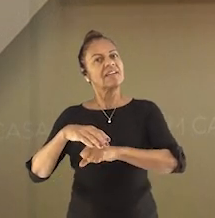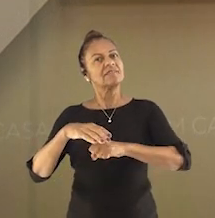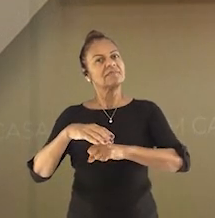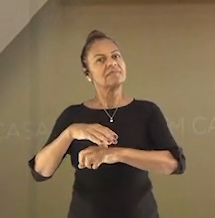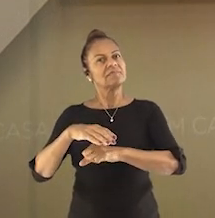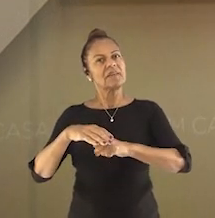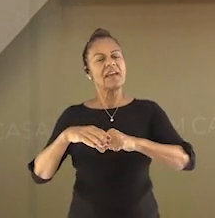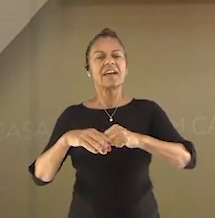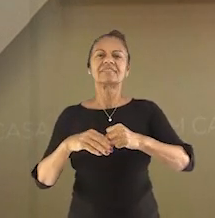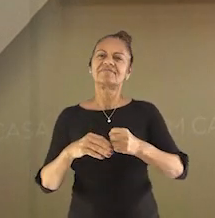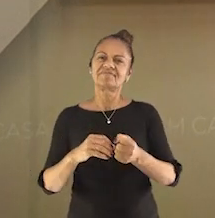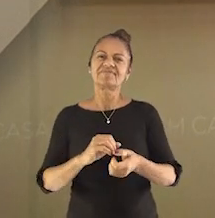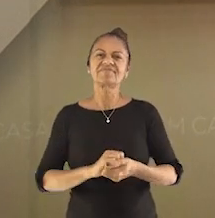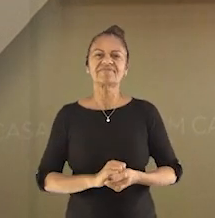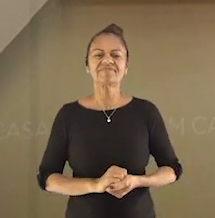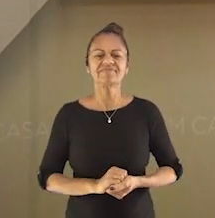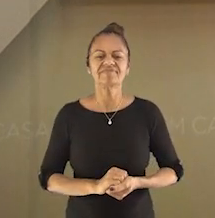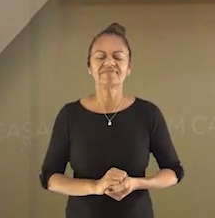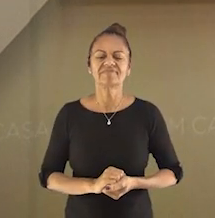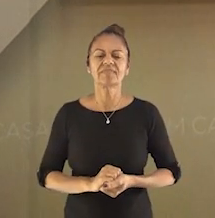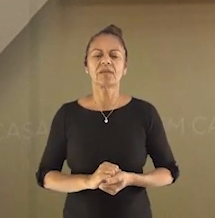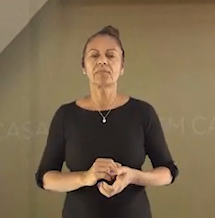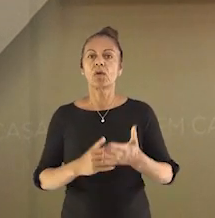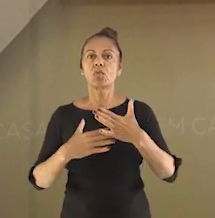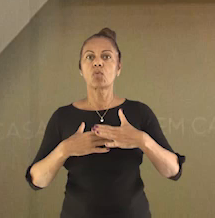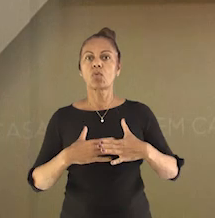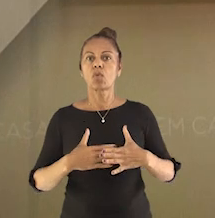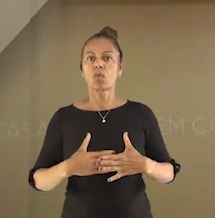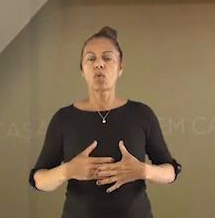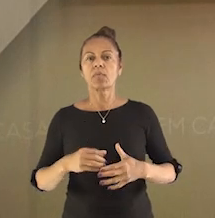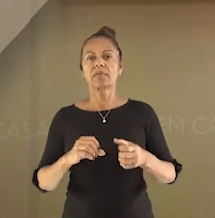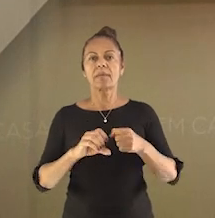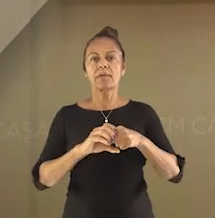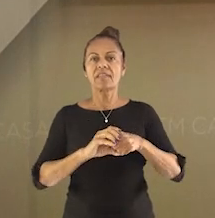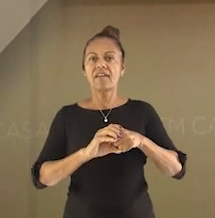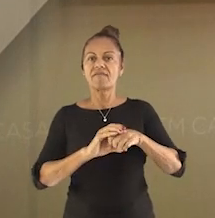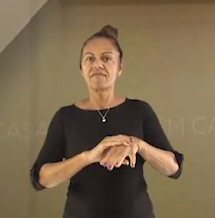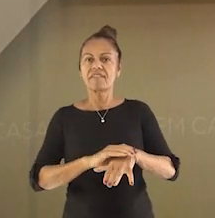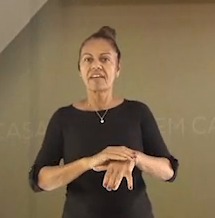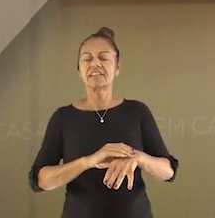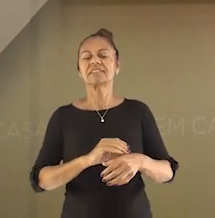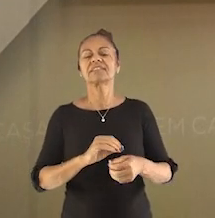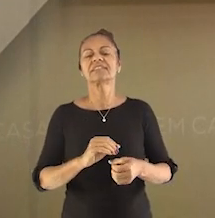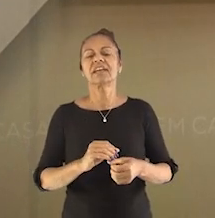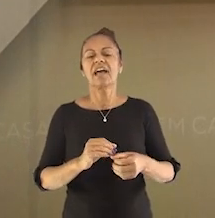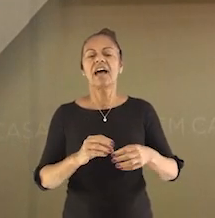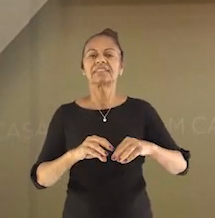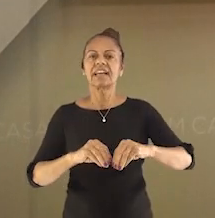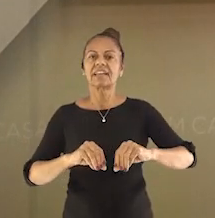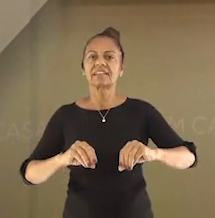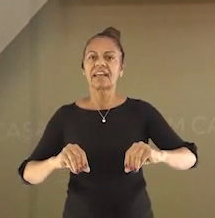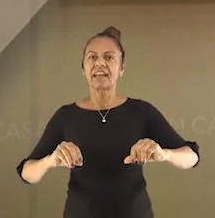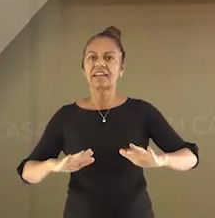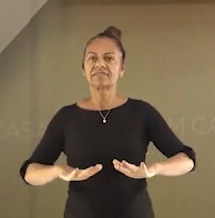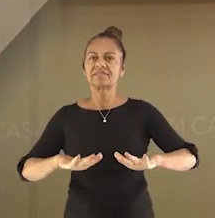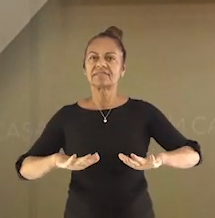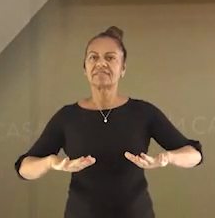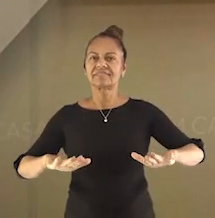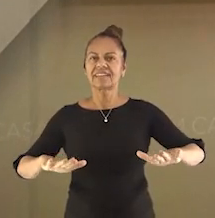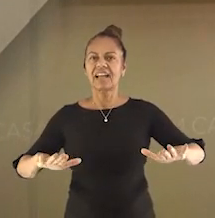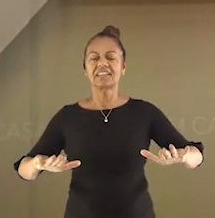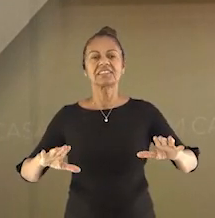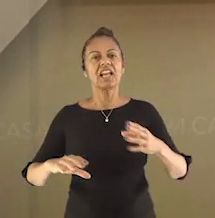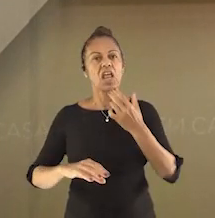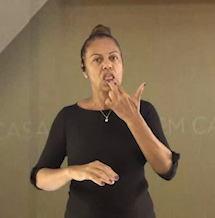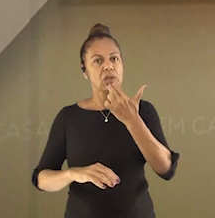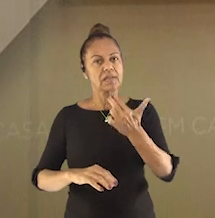nutrientes. E essas passam para o seu corpo e são eliminadas por meio das fezes, deixando assim o solo mais